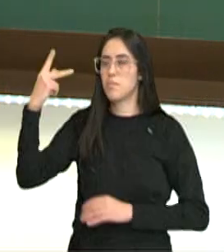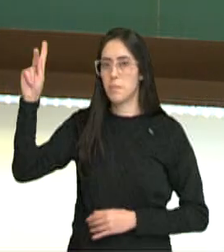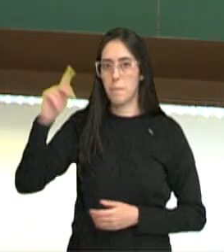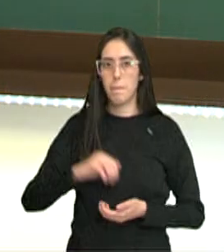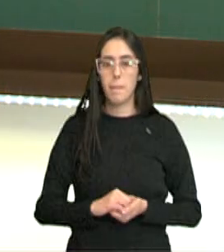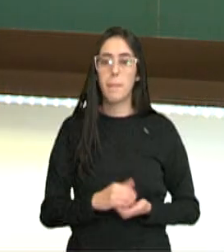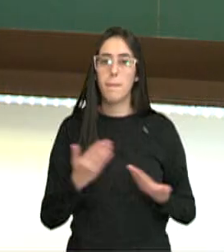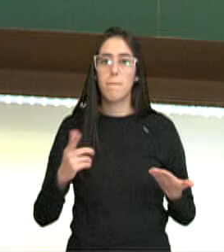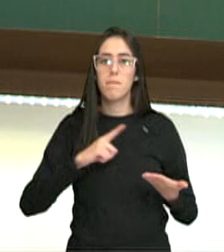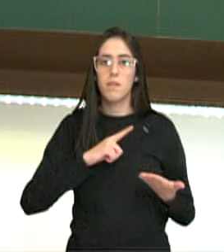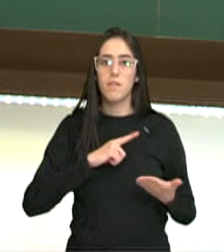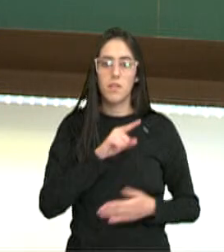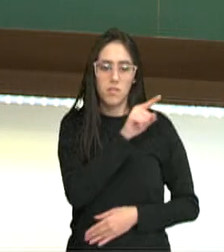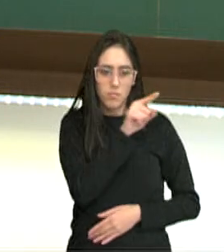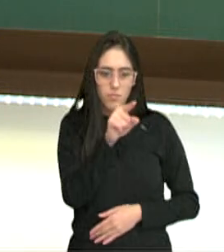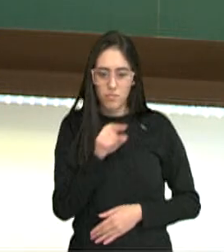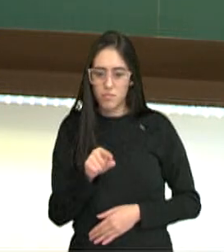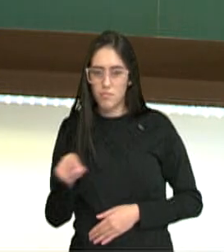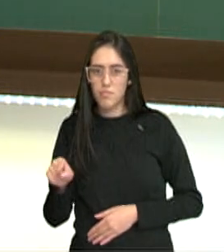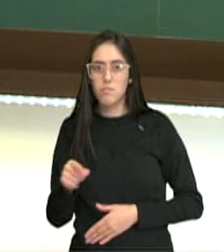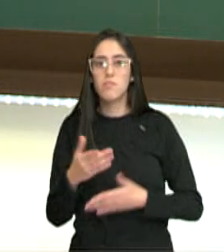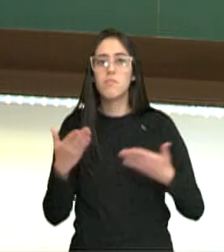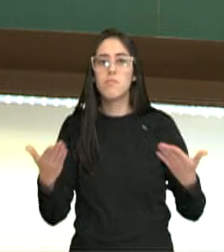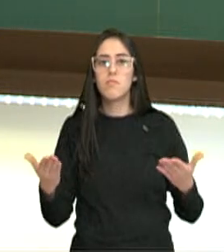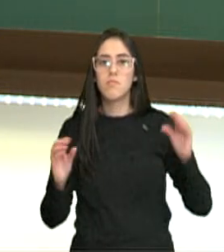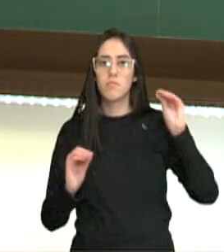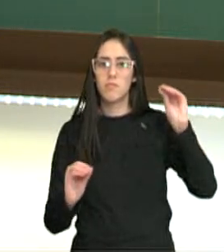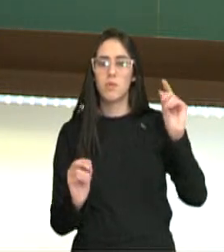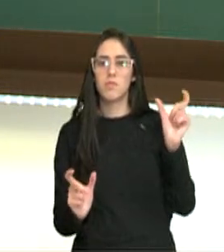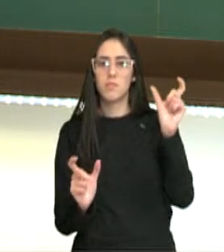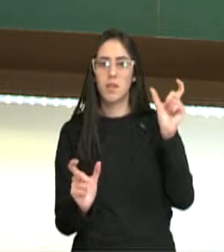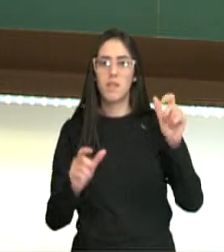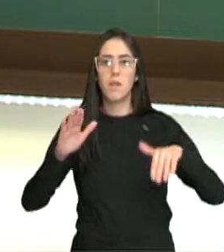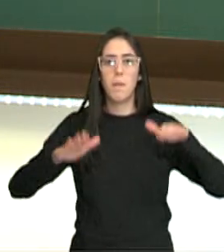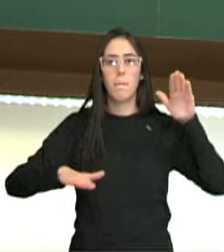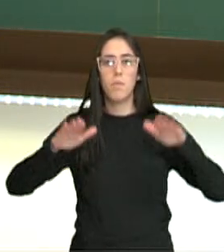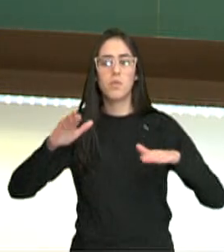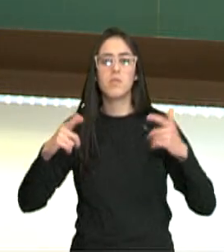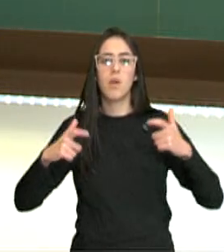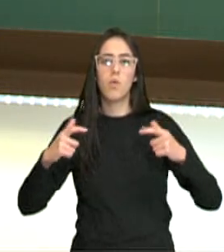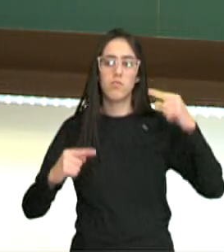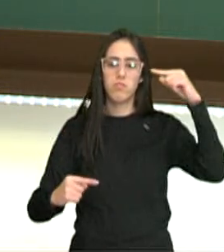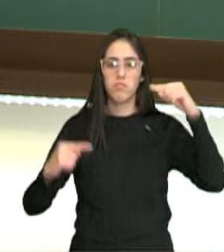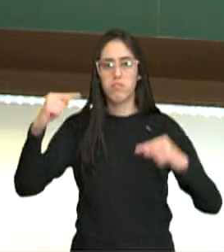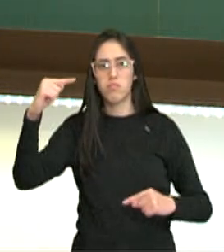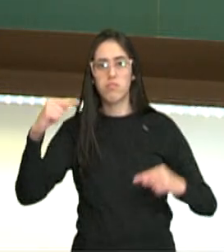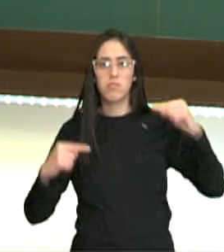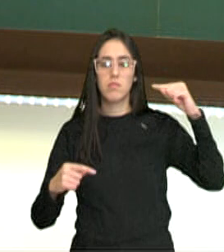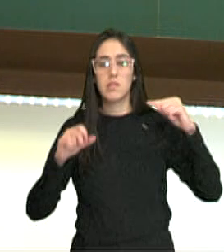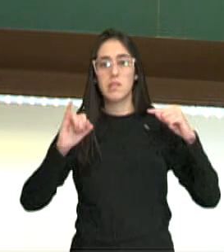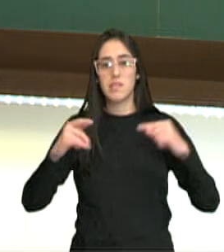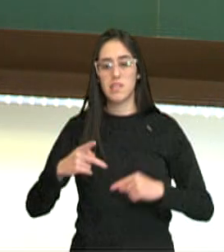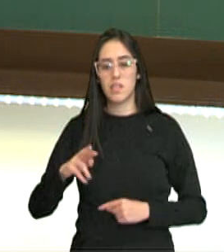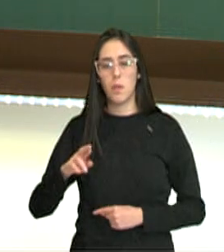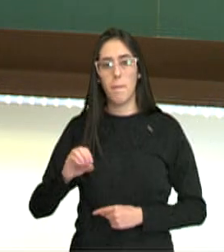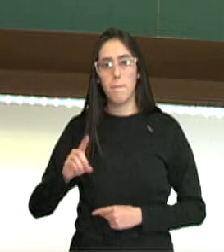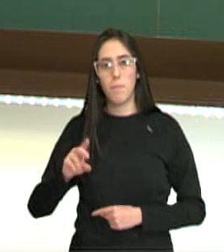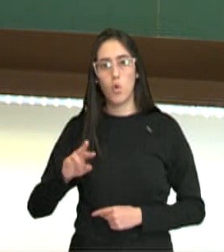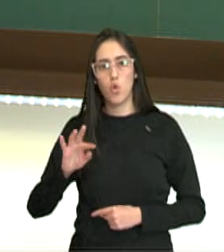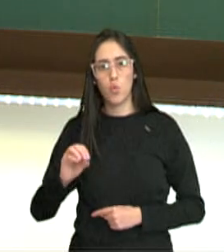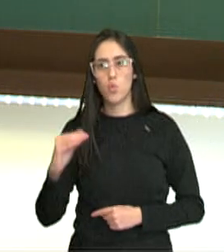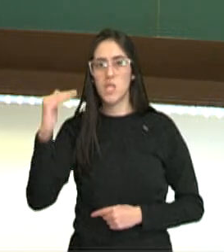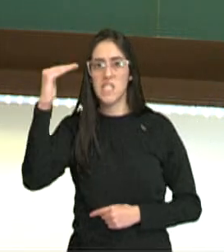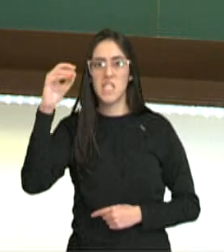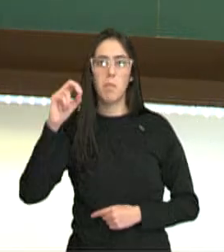com traços, nós marcamos os produtos e os reagentes e a posição aonde eles vão estar ali. Se o produto vem mais para cima ou mais para